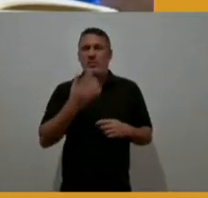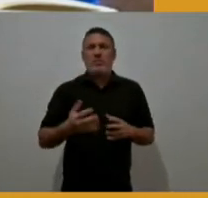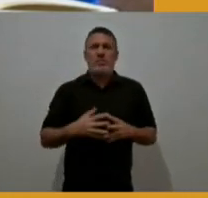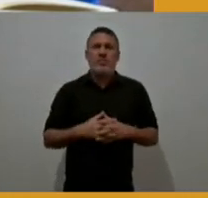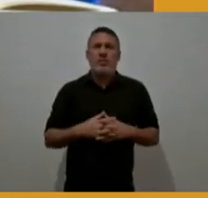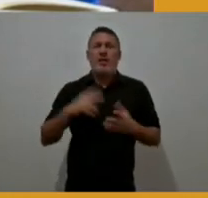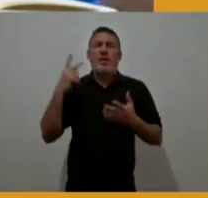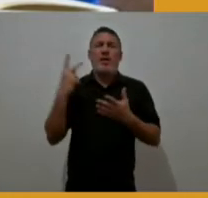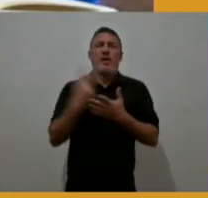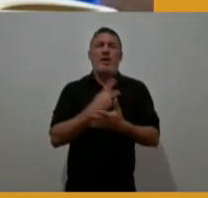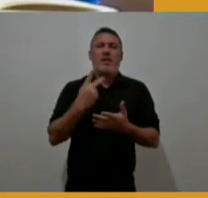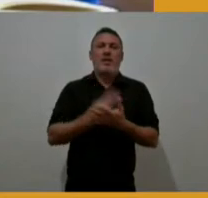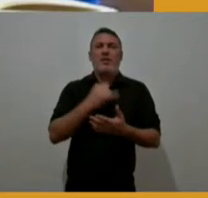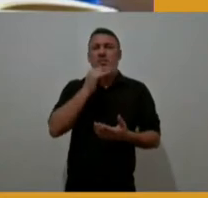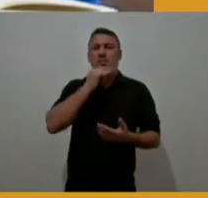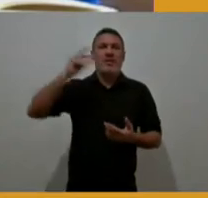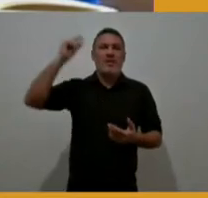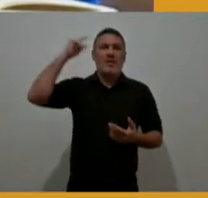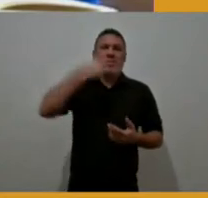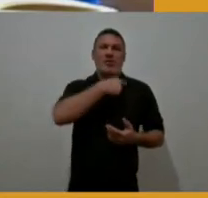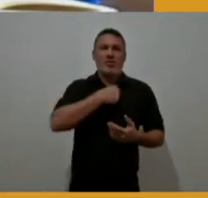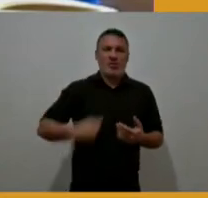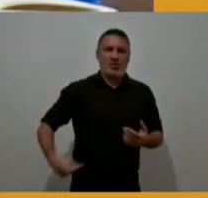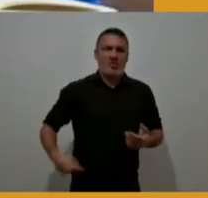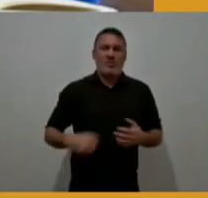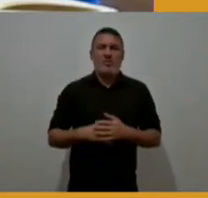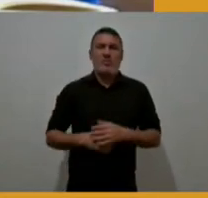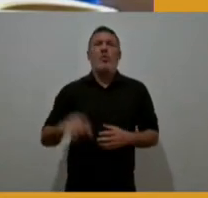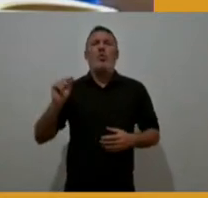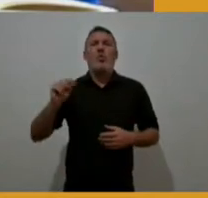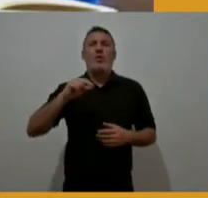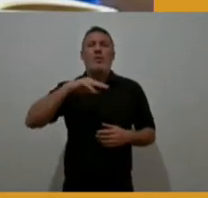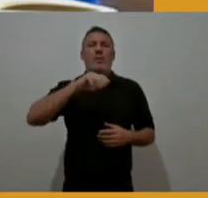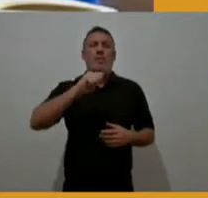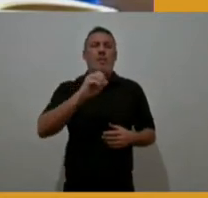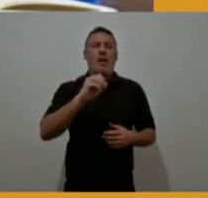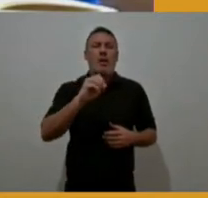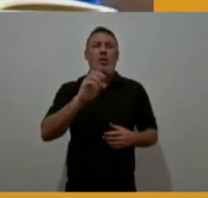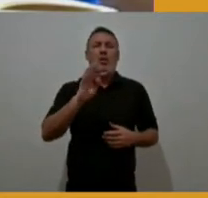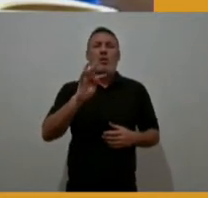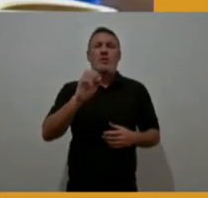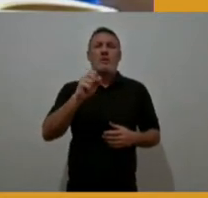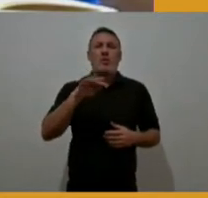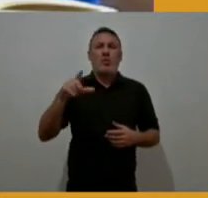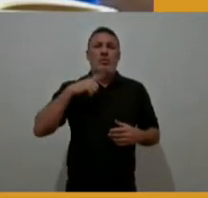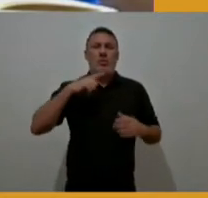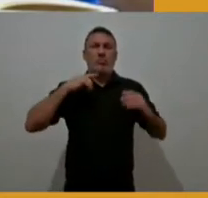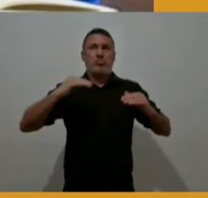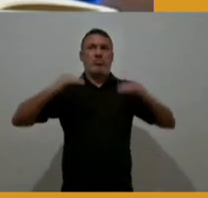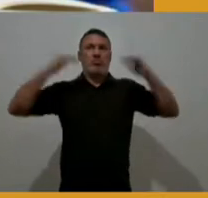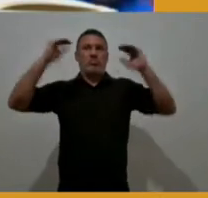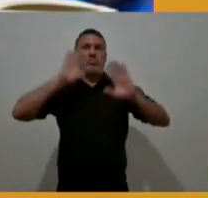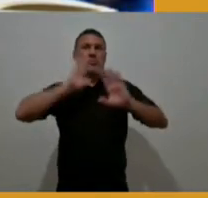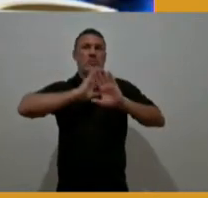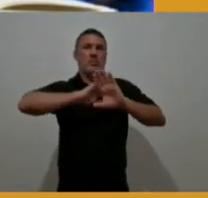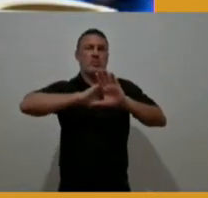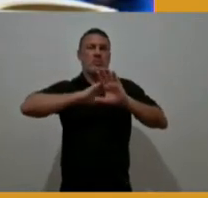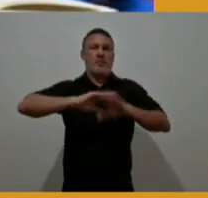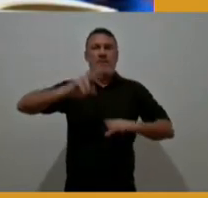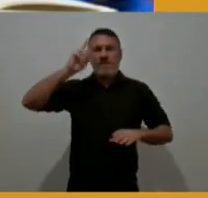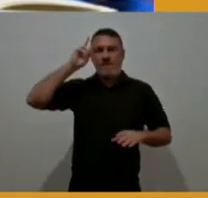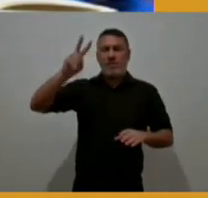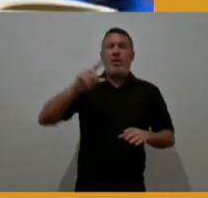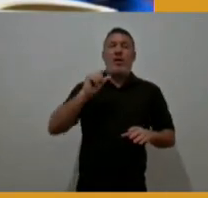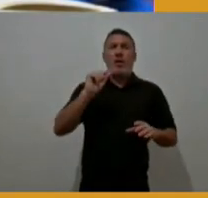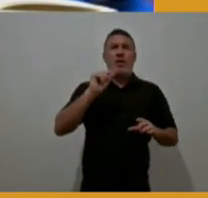Mao Tse-Tung na China. O que o Mao fez na China? O Mao tinha uma ideologia fortíssima e tentou ajustar